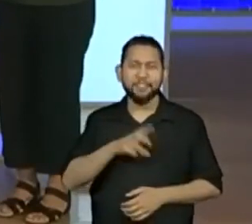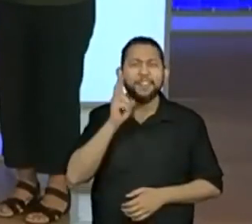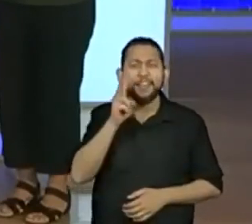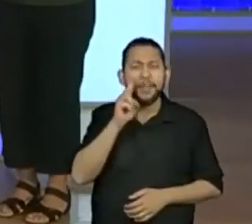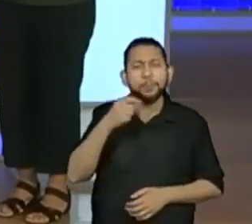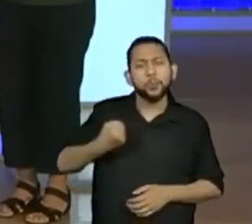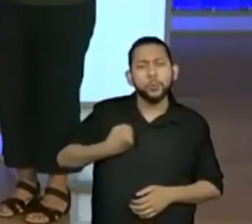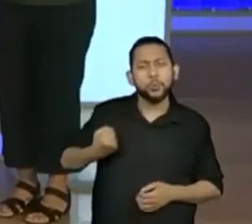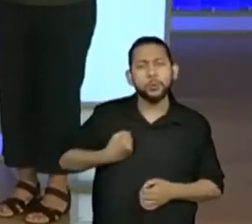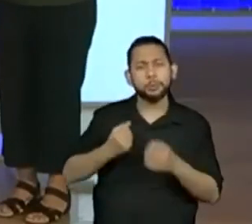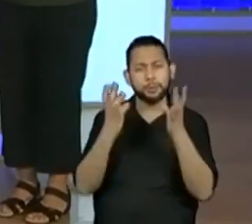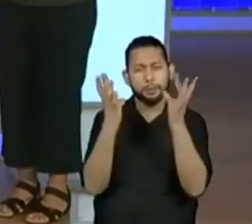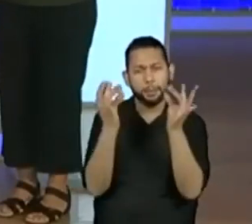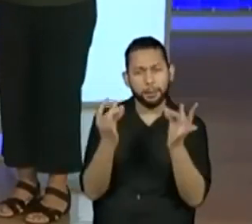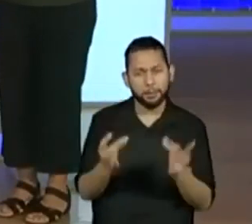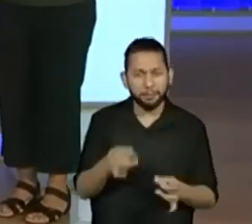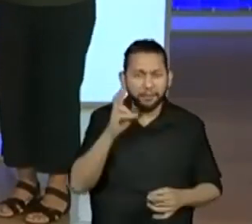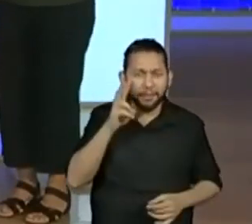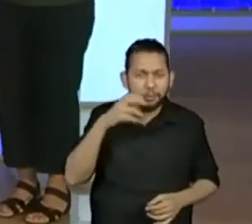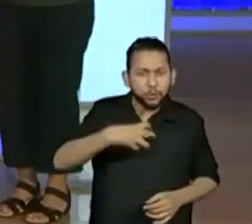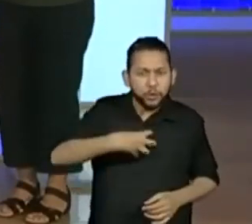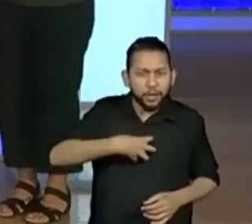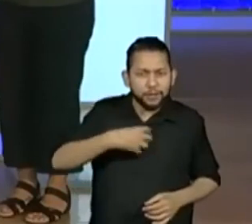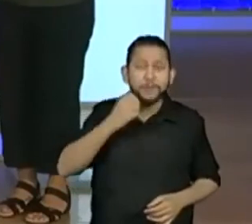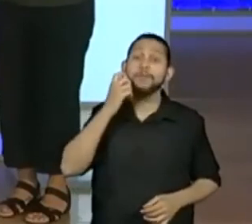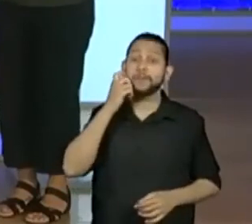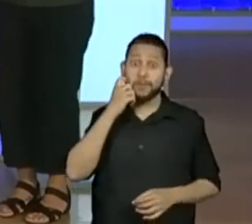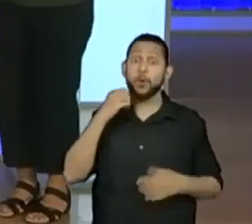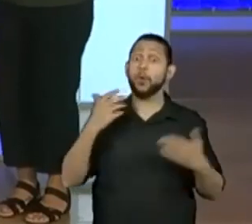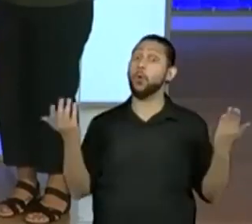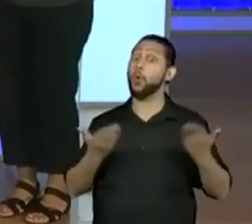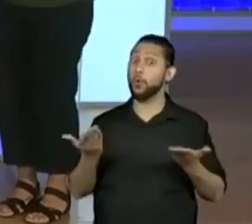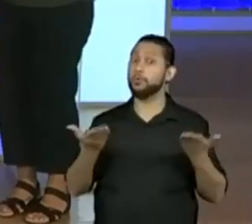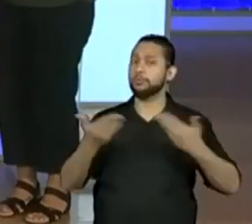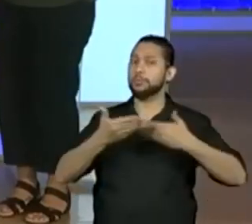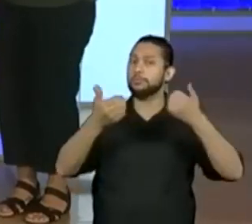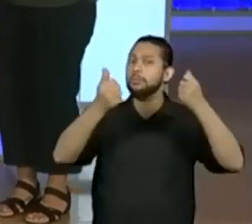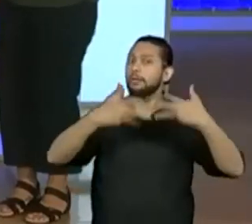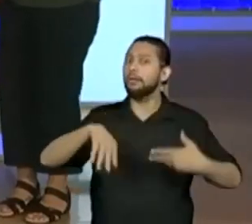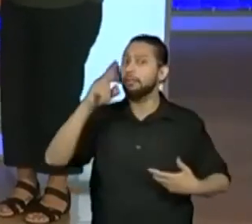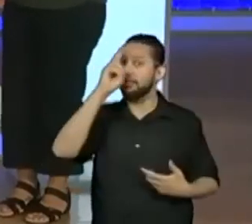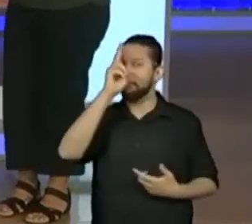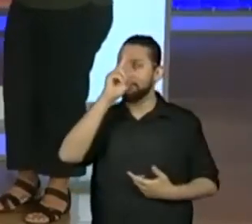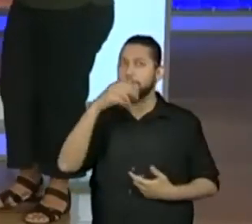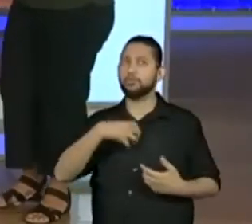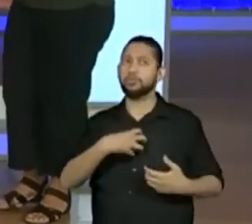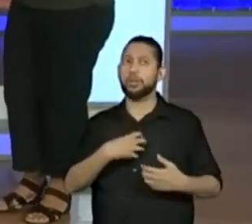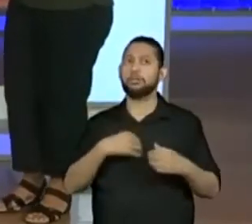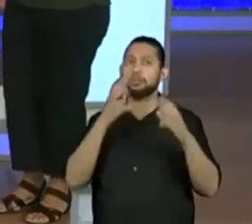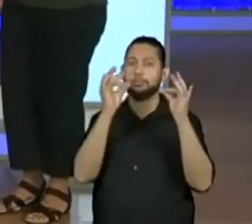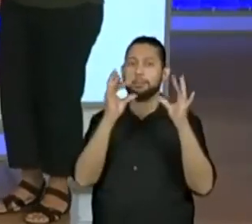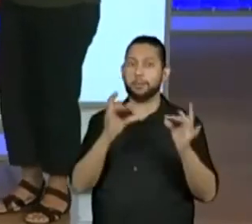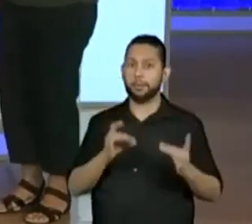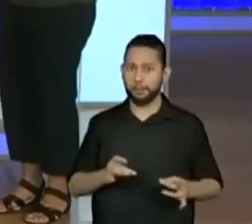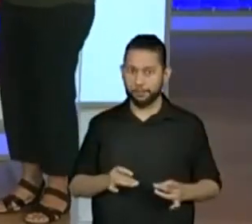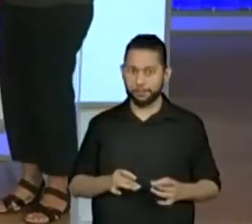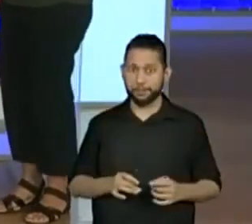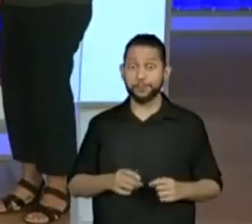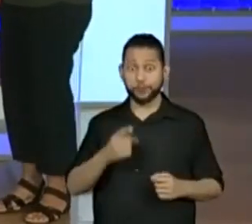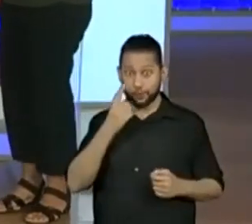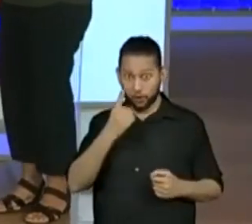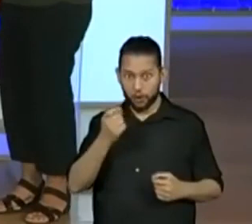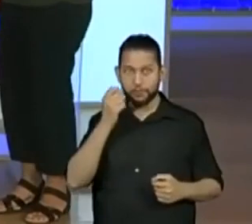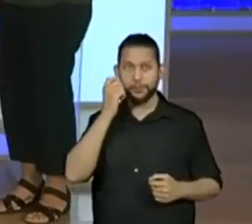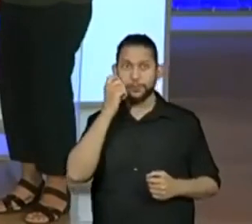bom? Então nós vamos também realizar a leitura aí junto com o Matheus e junto com a Roberta, não é, Projoyce? Isso mesmo. Então vamos